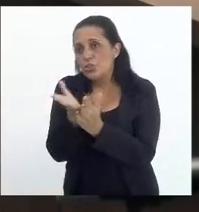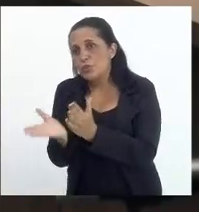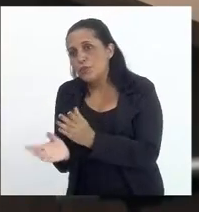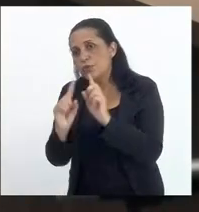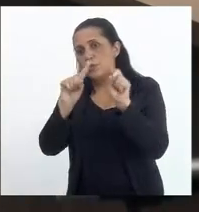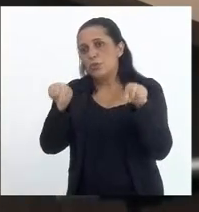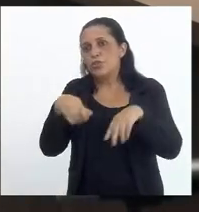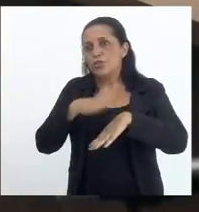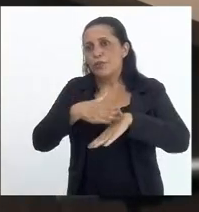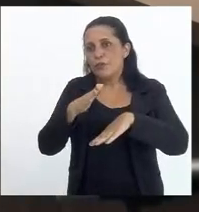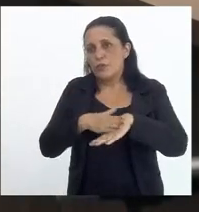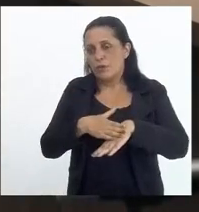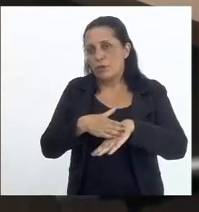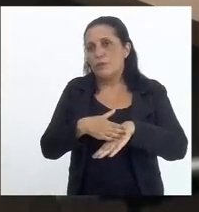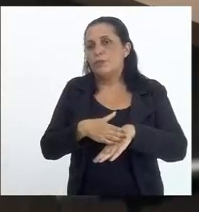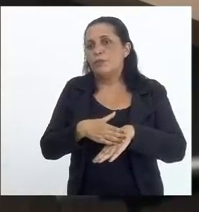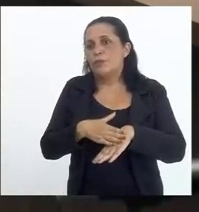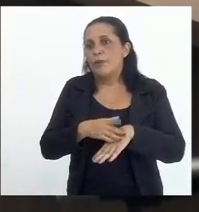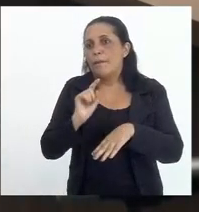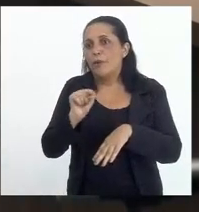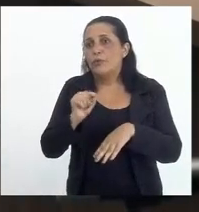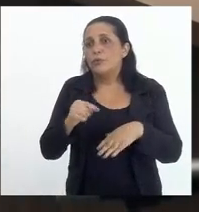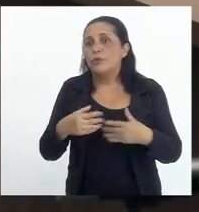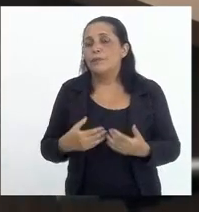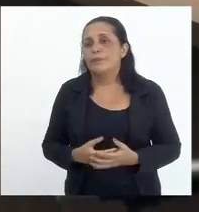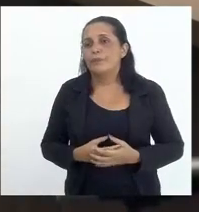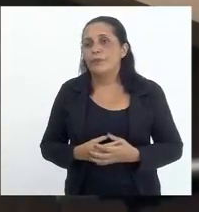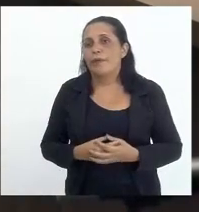função, ponto. Deputado...